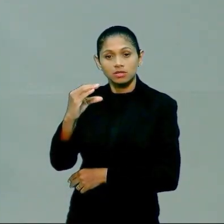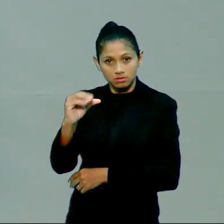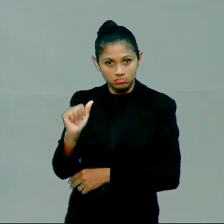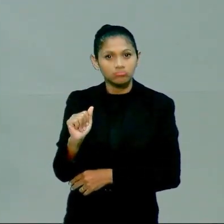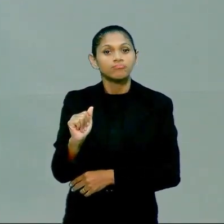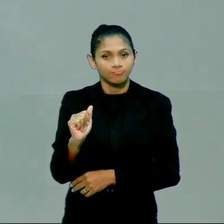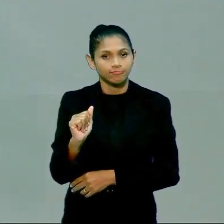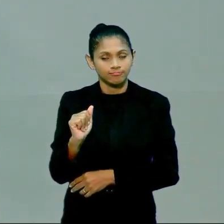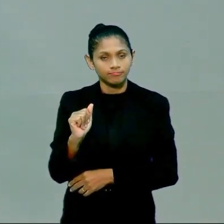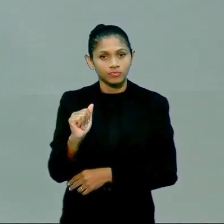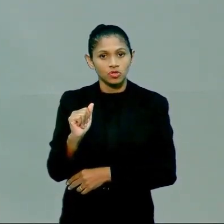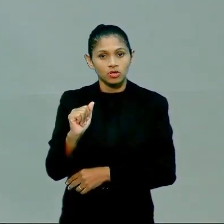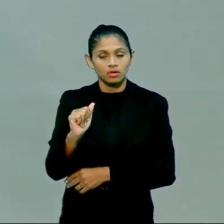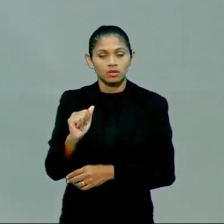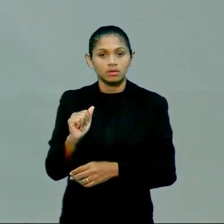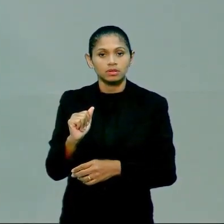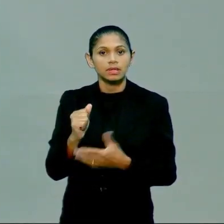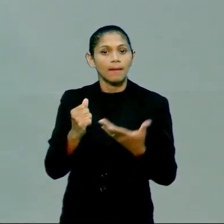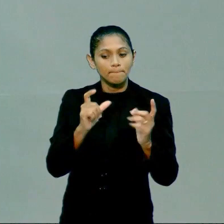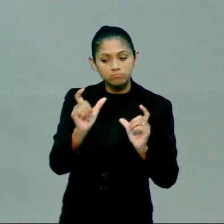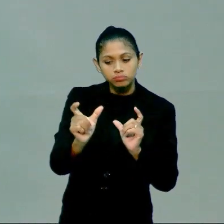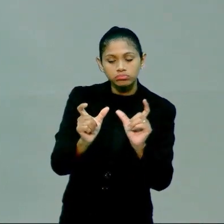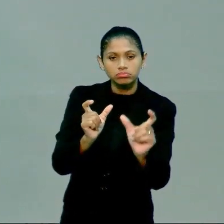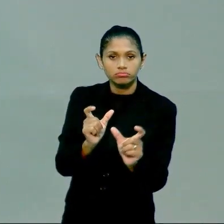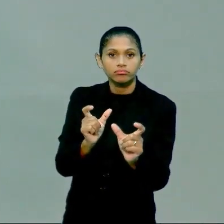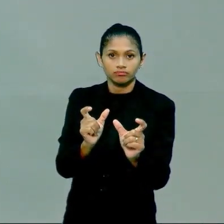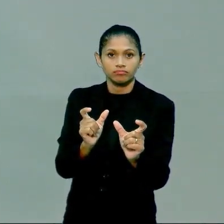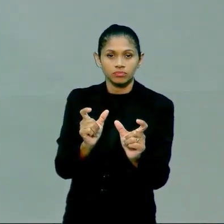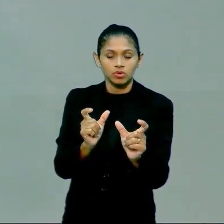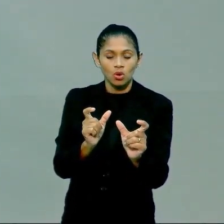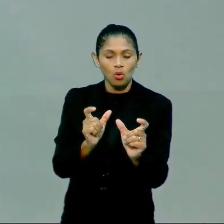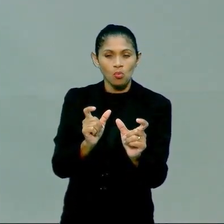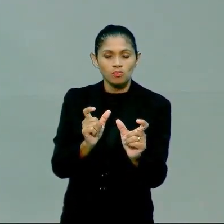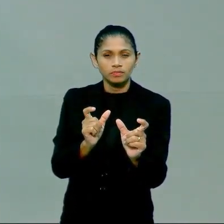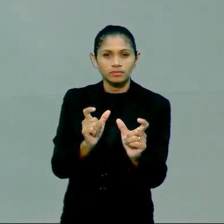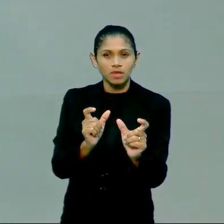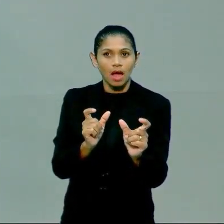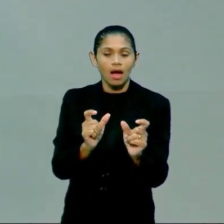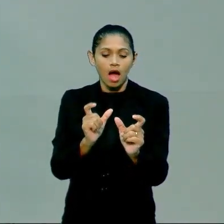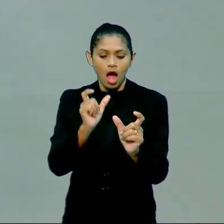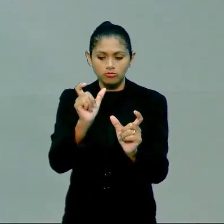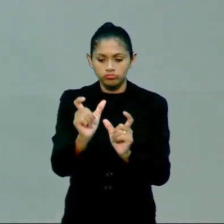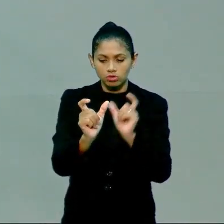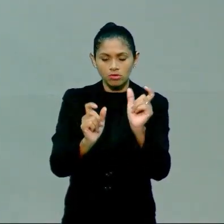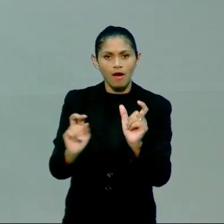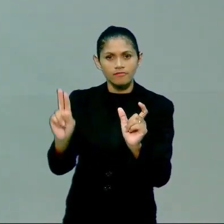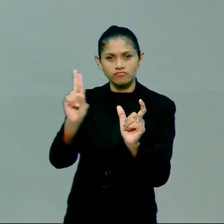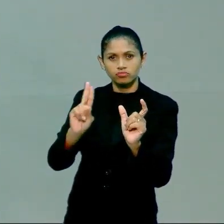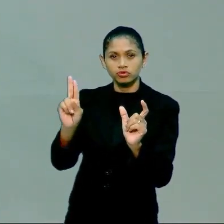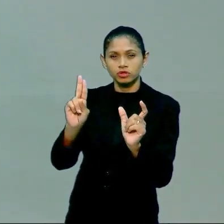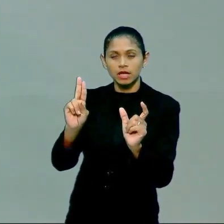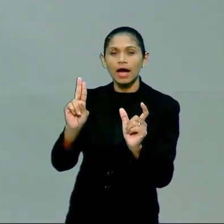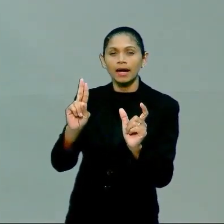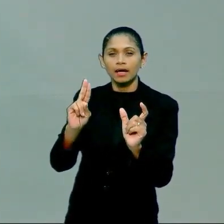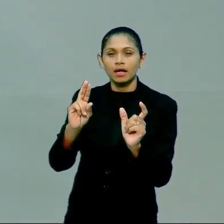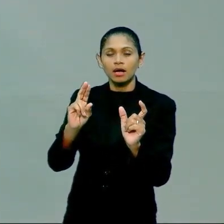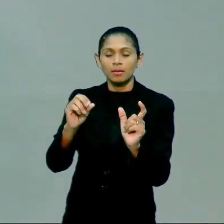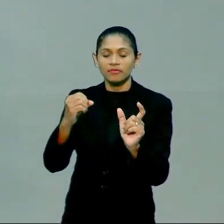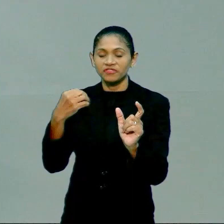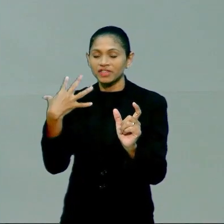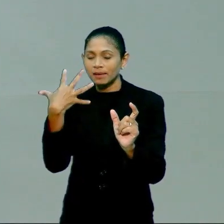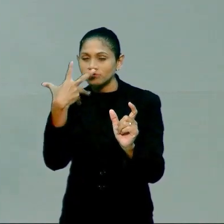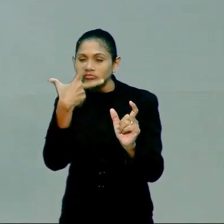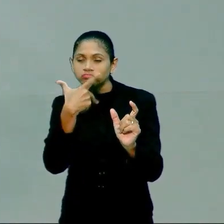usadas, né, com o objetivo de deixar tudo mais lindo, tudo mais belo, né? Então, a partir